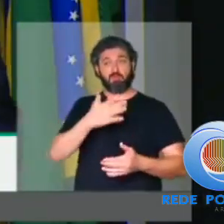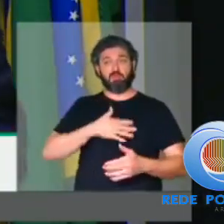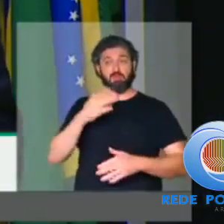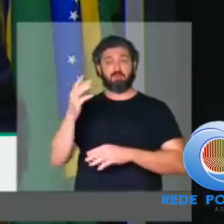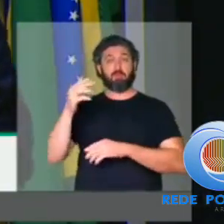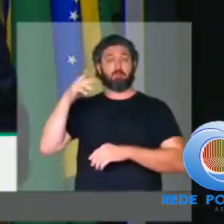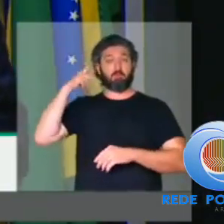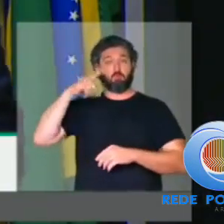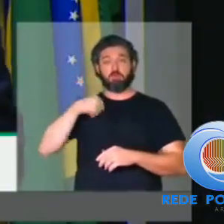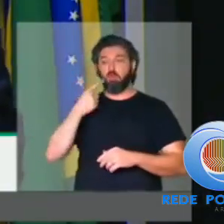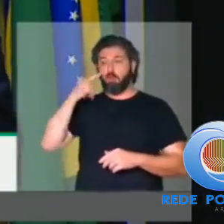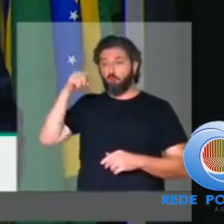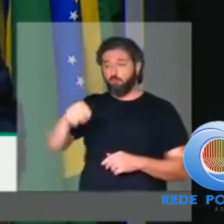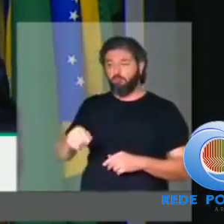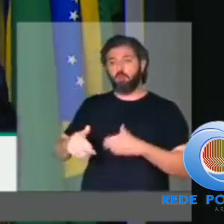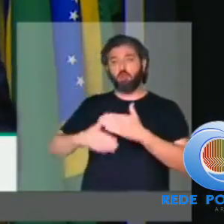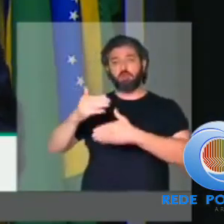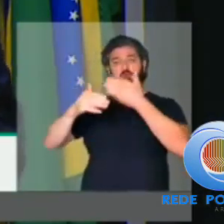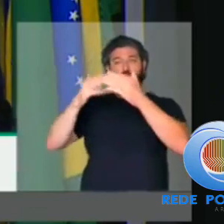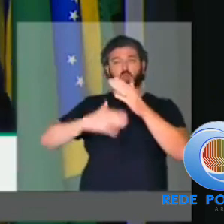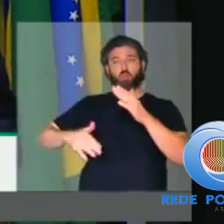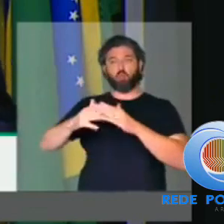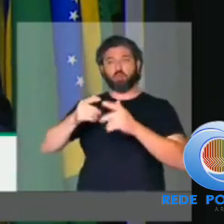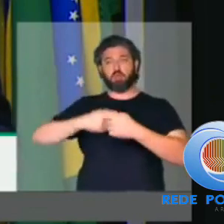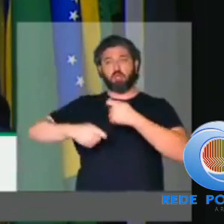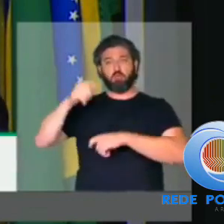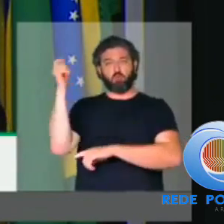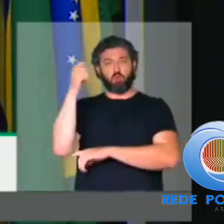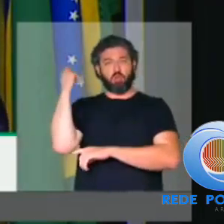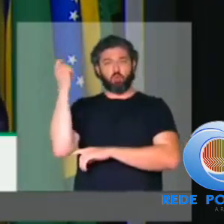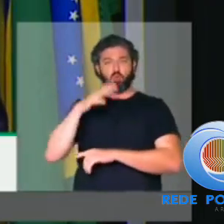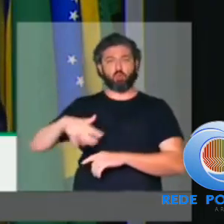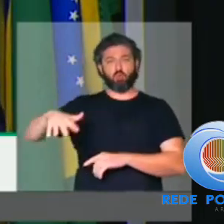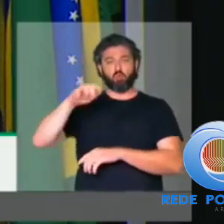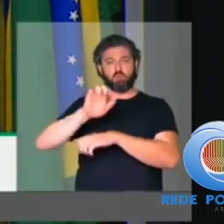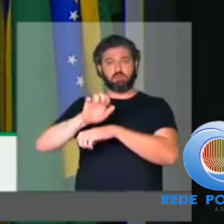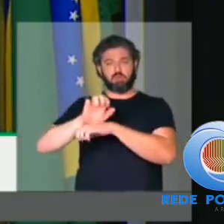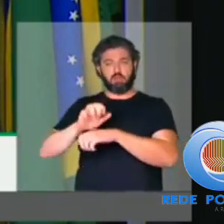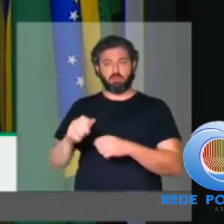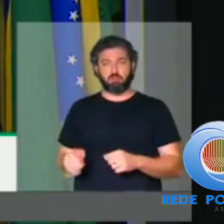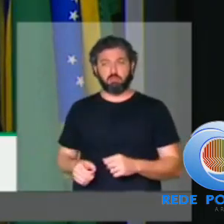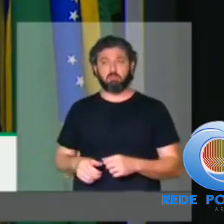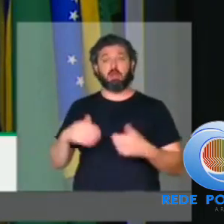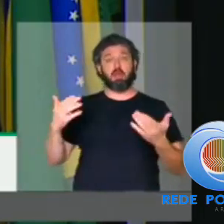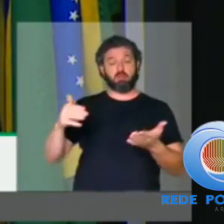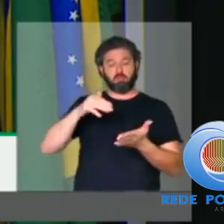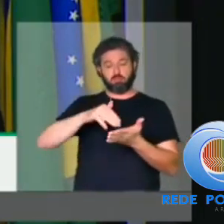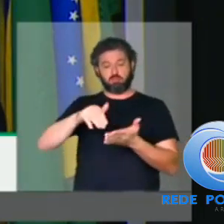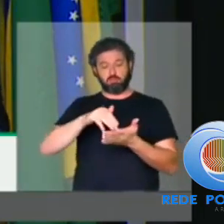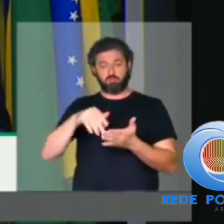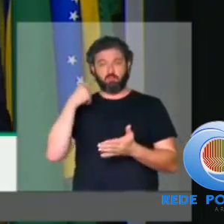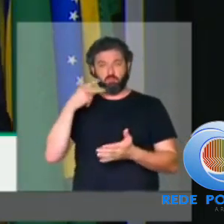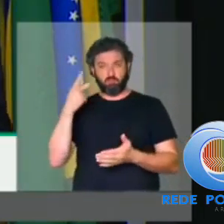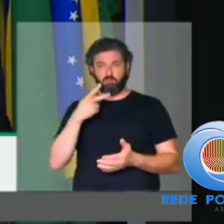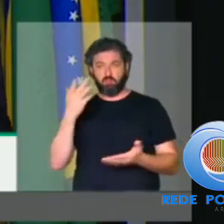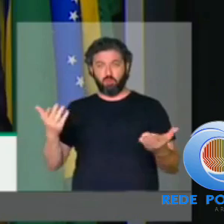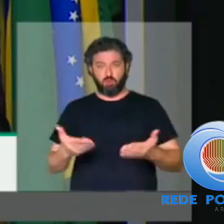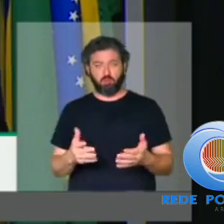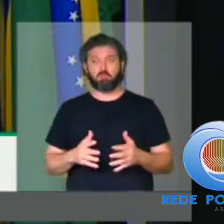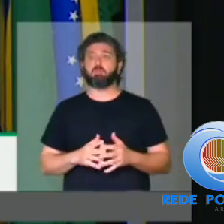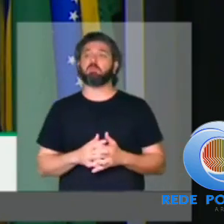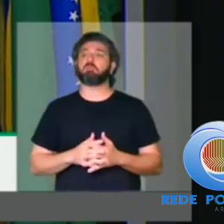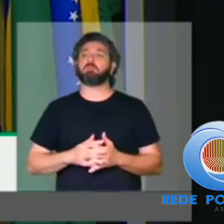e a cidade que eu quero ver nortear o crescimento da economia do Rio Grande do Sul. Aí o secretário, vereador Ricardo